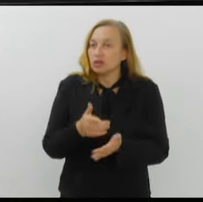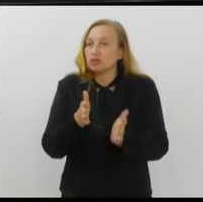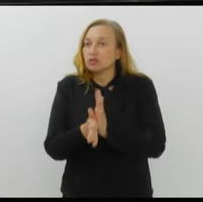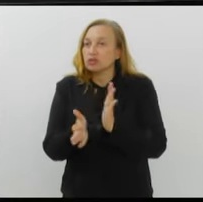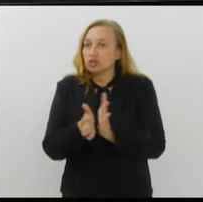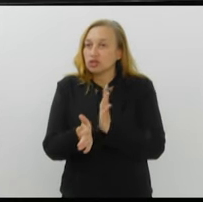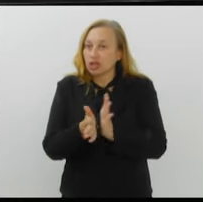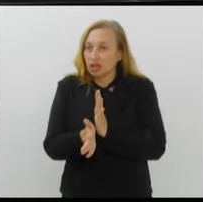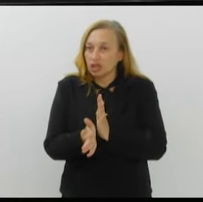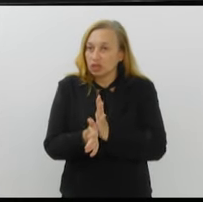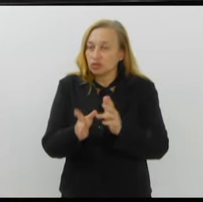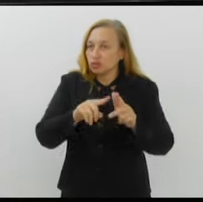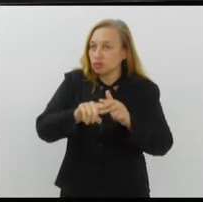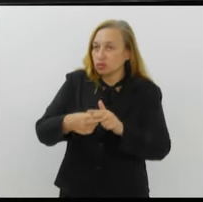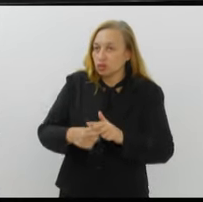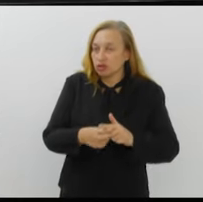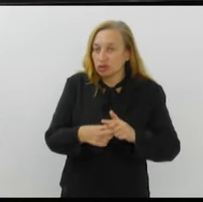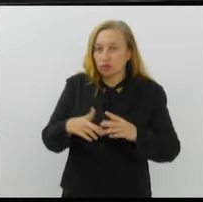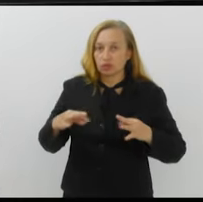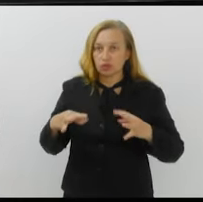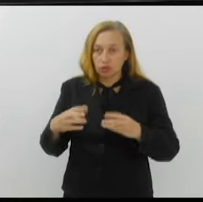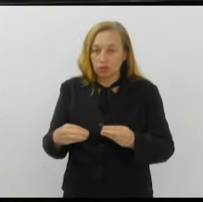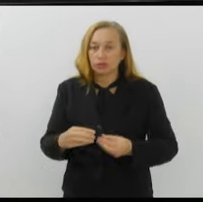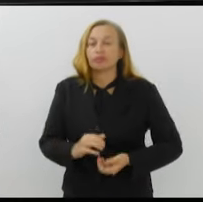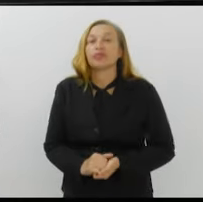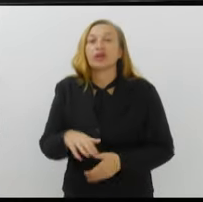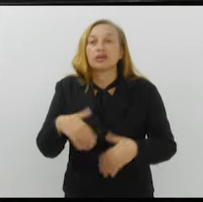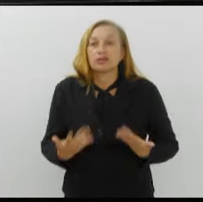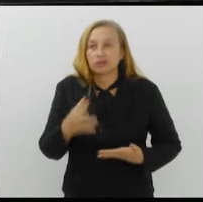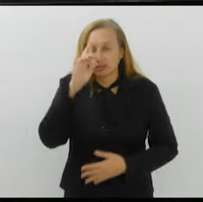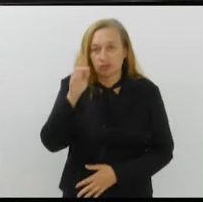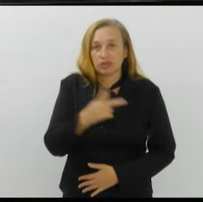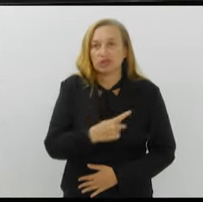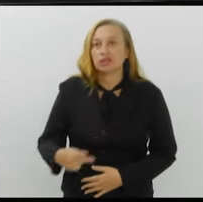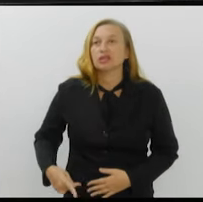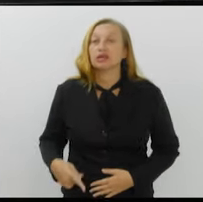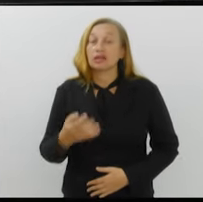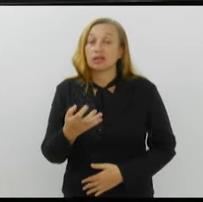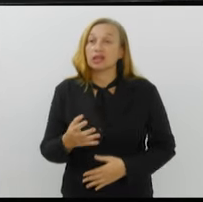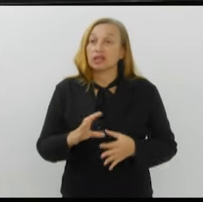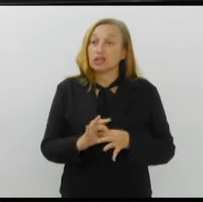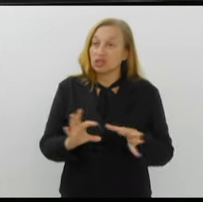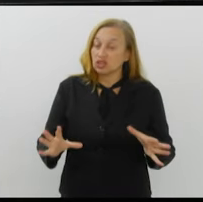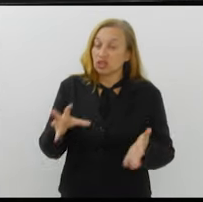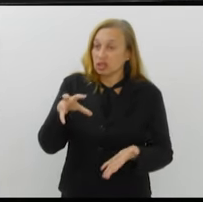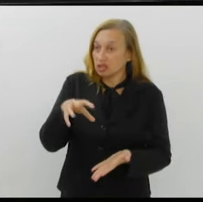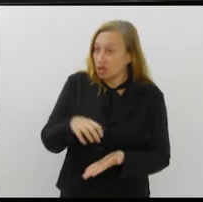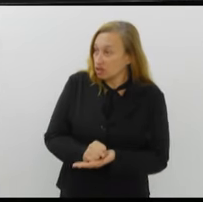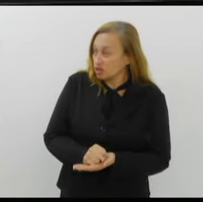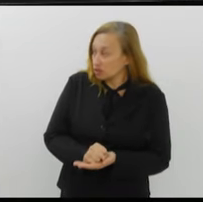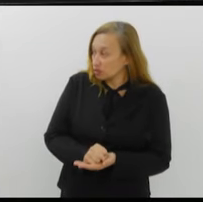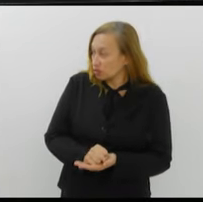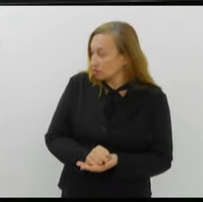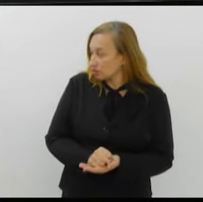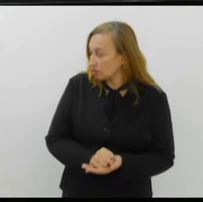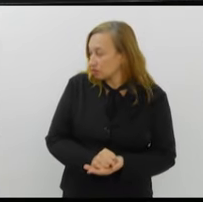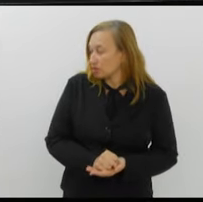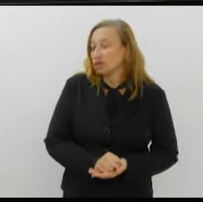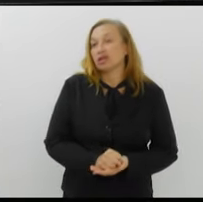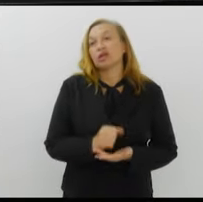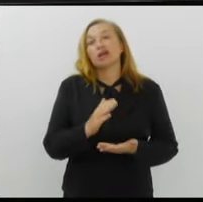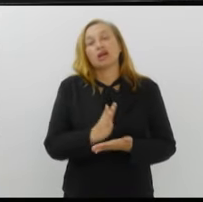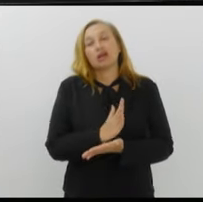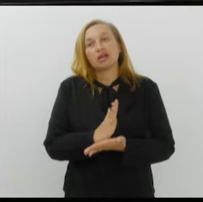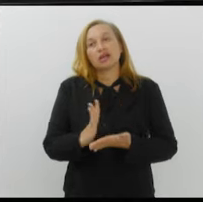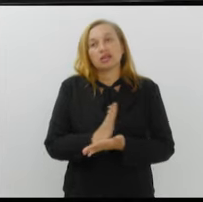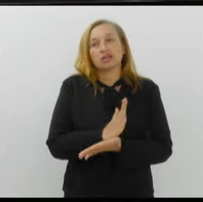e manutenção. Então, dito isso, senhor presidente, queria aqui deixar esses registros, porque muitas vezes, numa